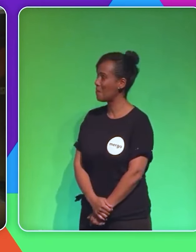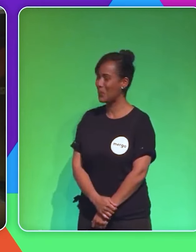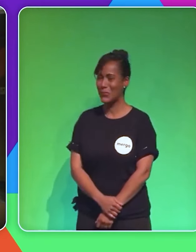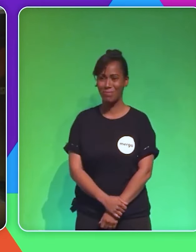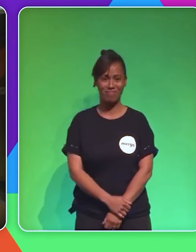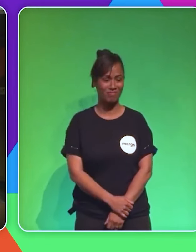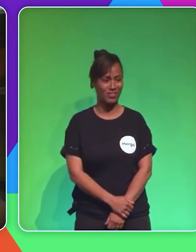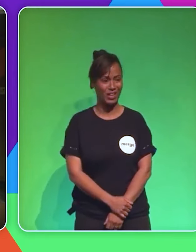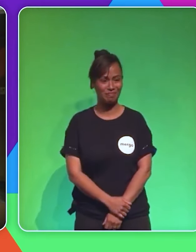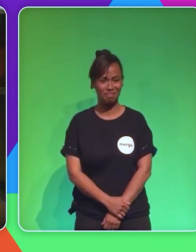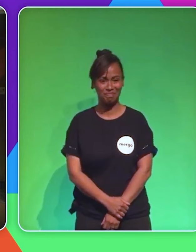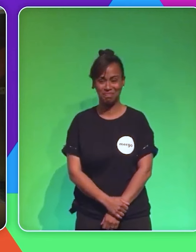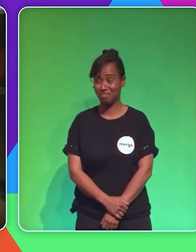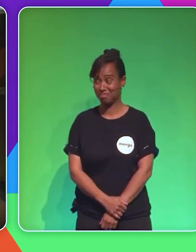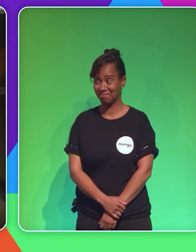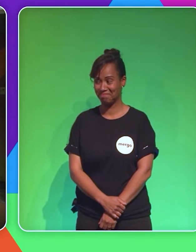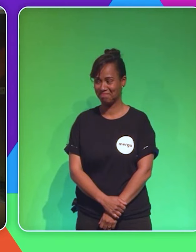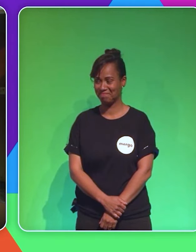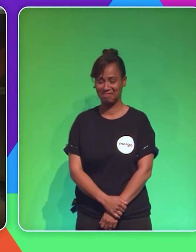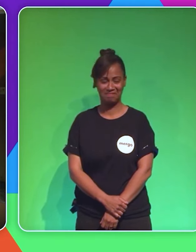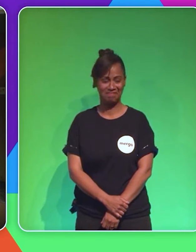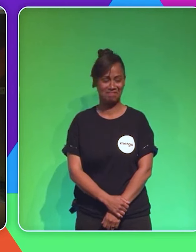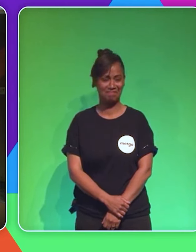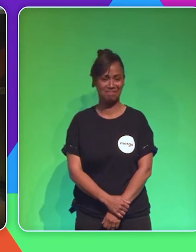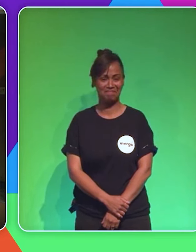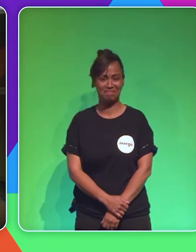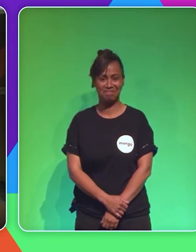Play é